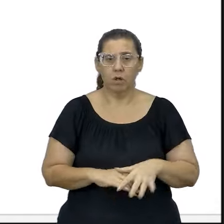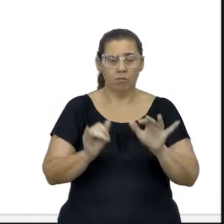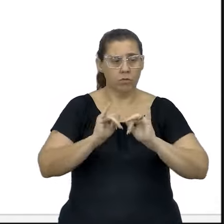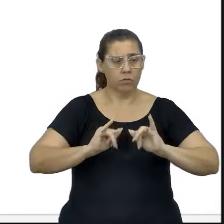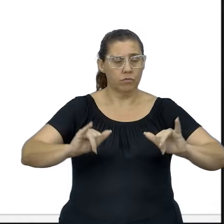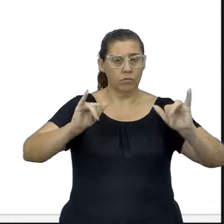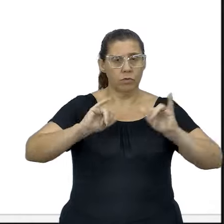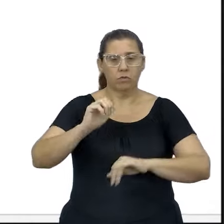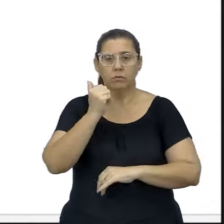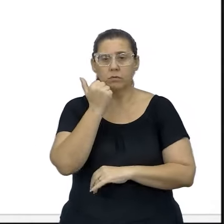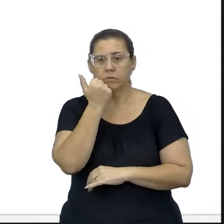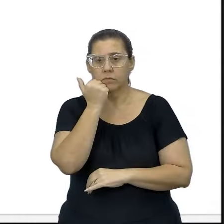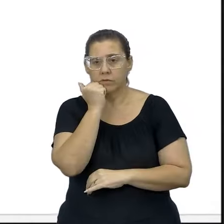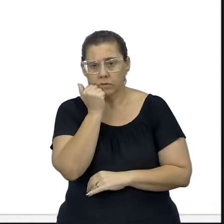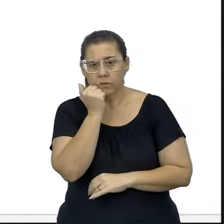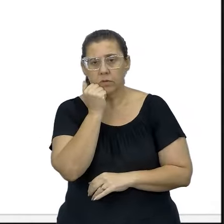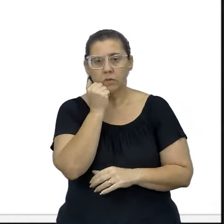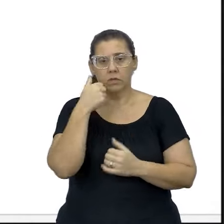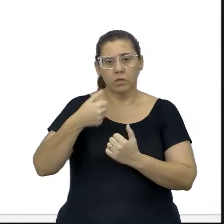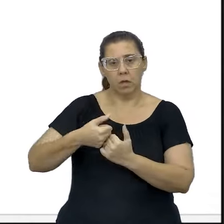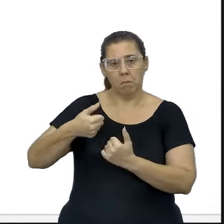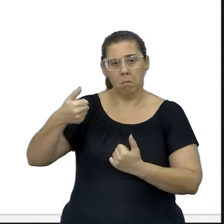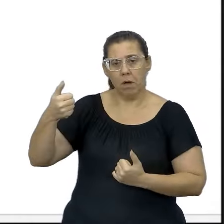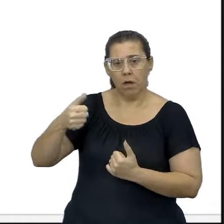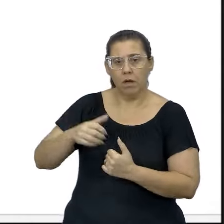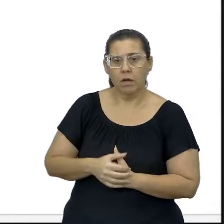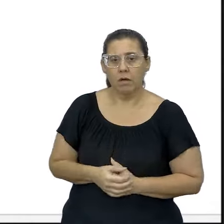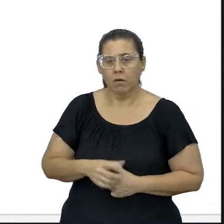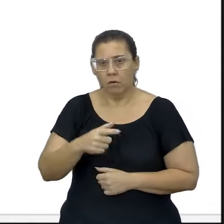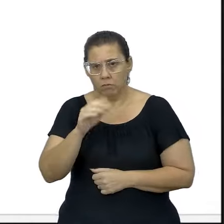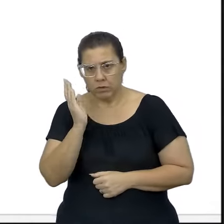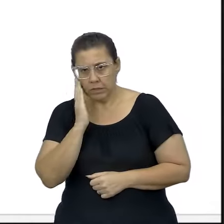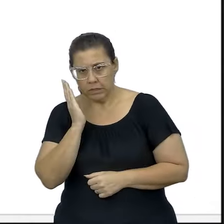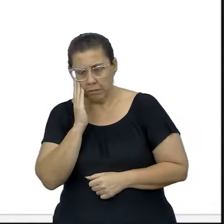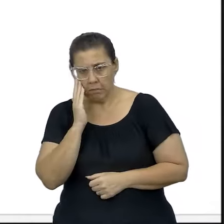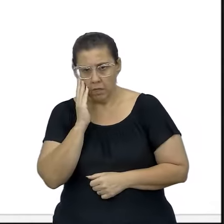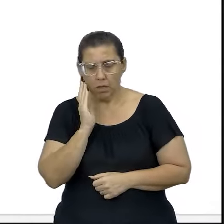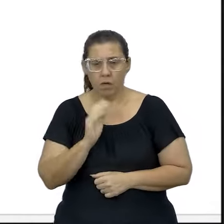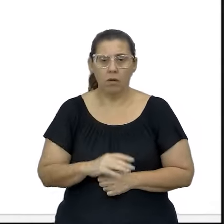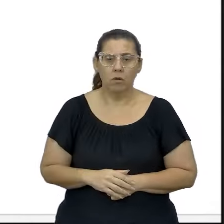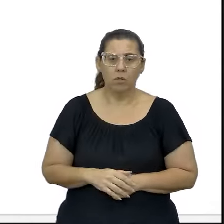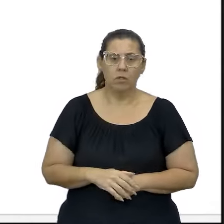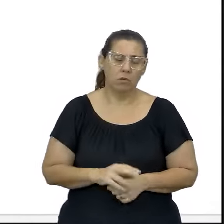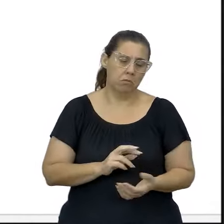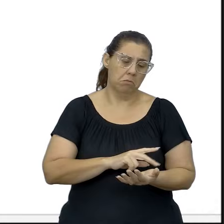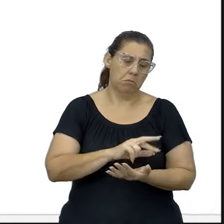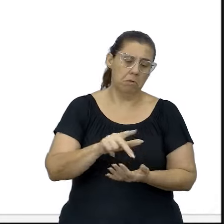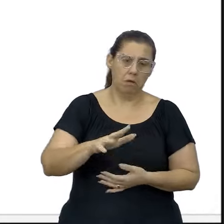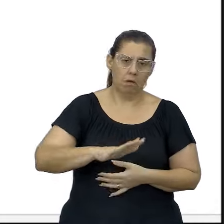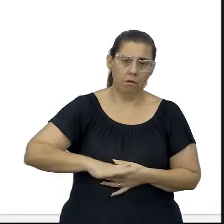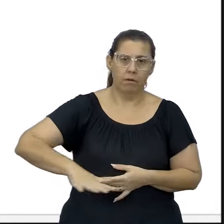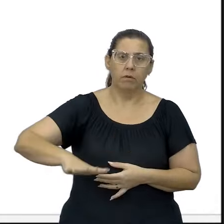divulgação científica, resumos, mapas conceituais, você sabia que, entre outros